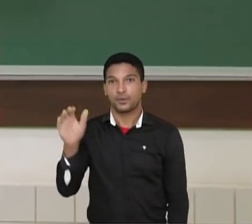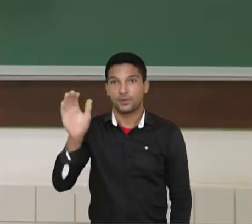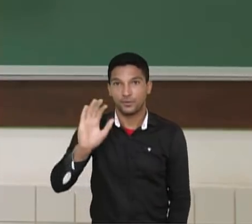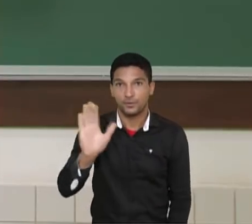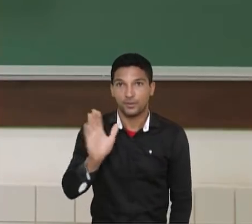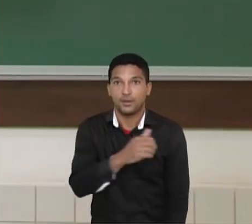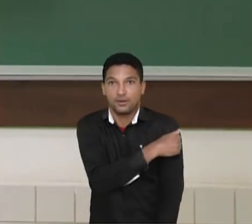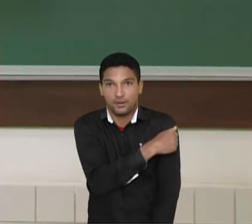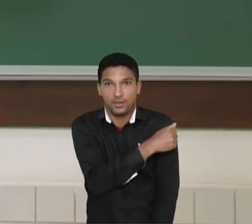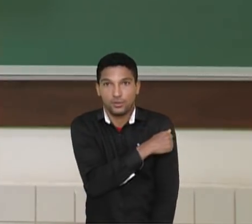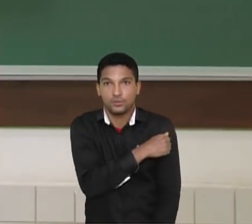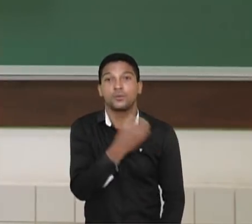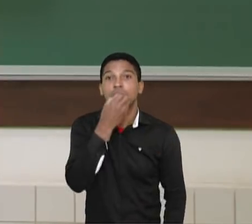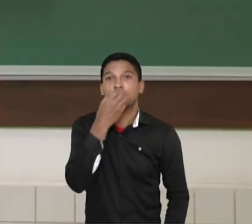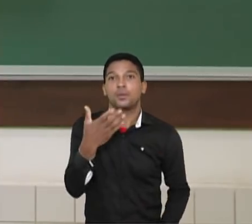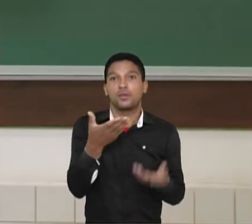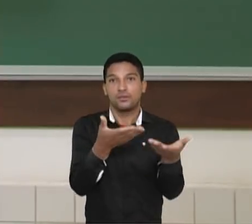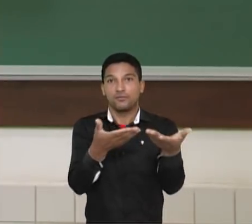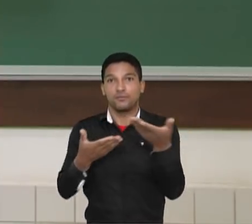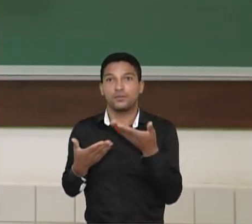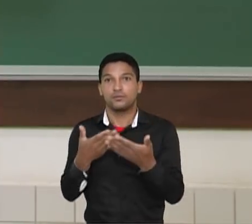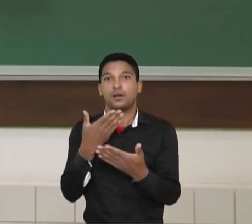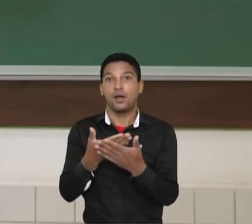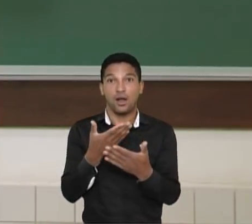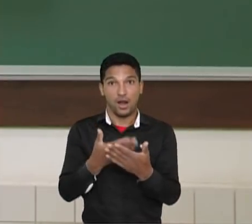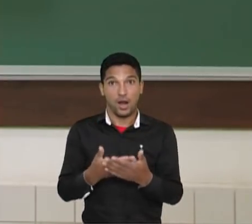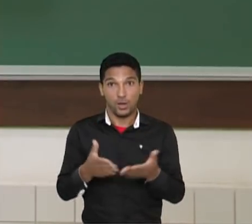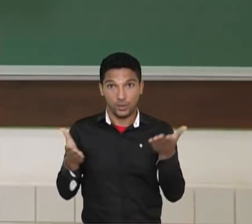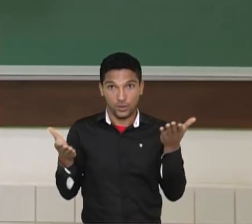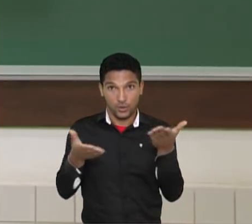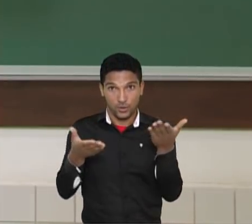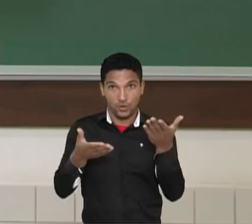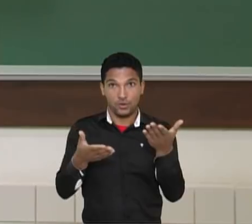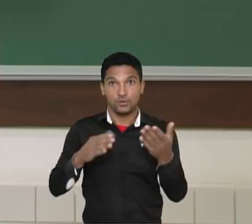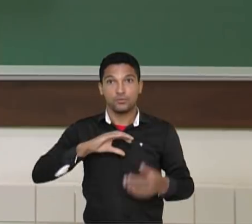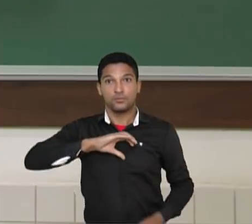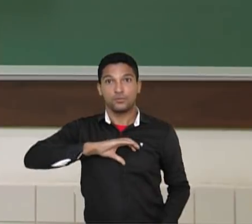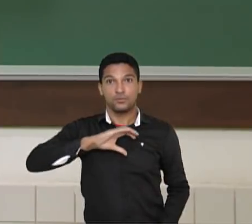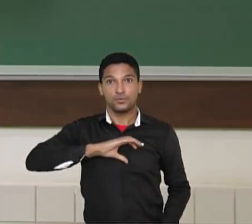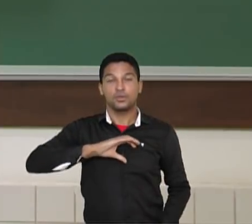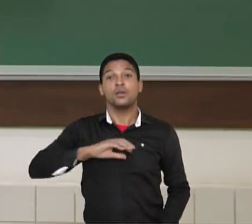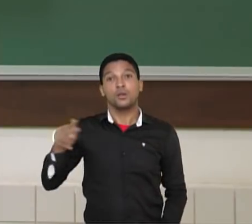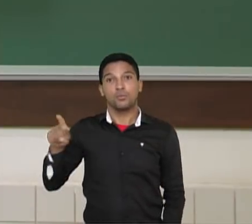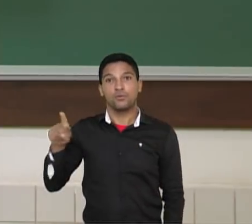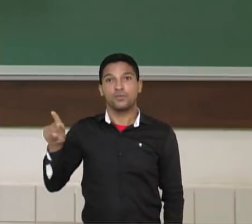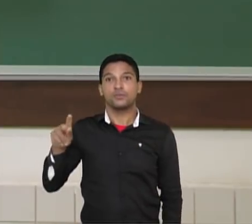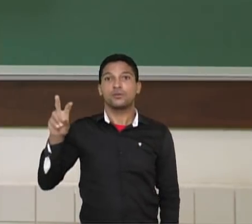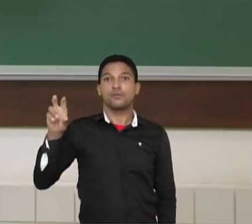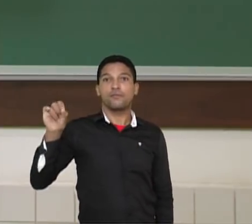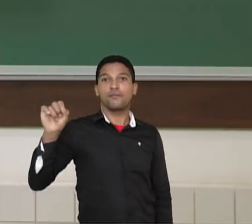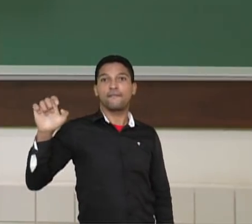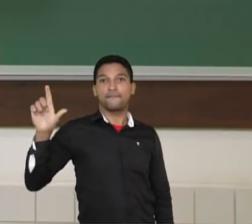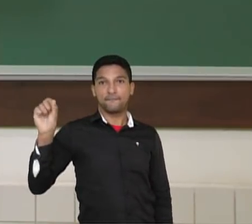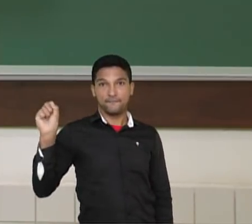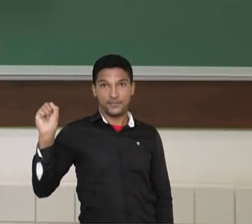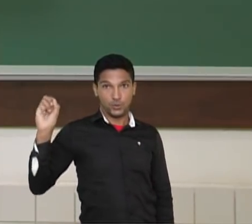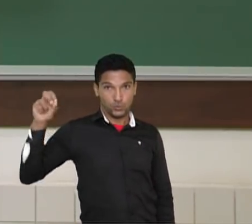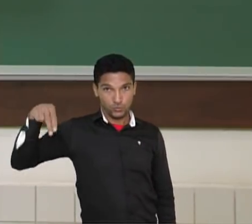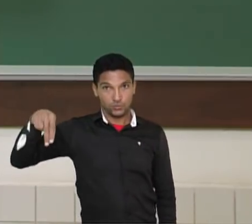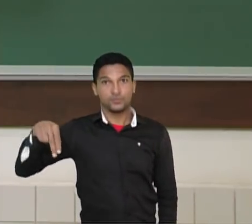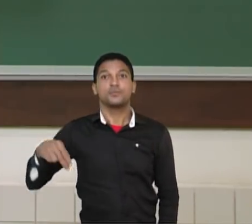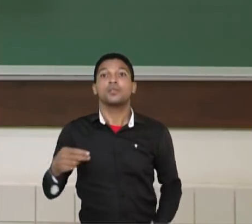Olá pessoal, seja bem-vindo à aula de hoje. Eu sou o professor Wilson Nabosny, de Língua Portuguesa. Esta é a aula